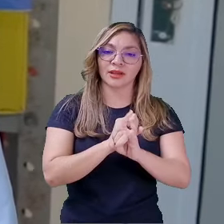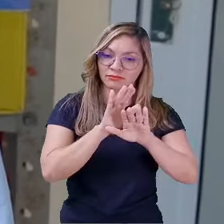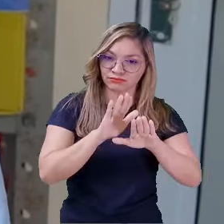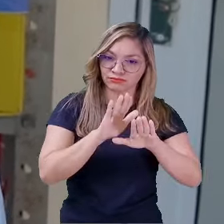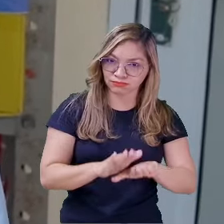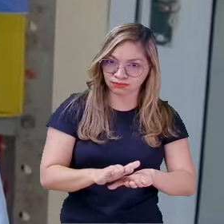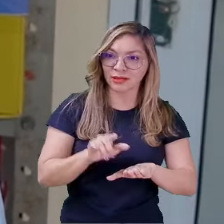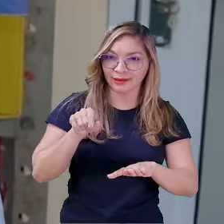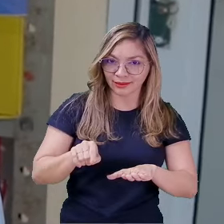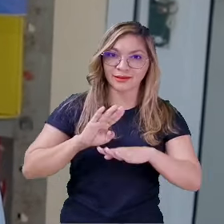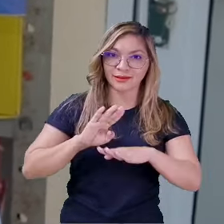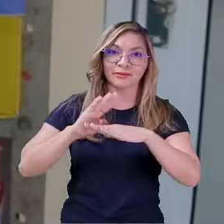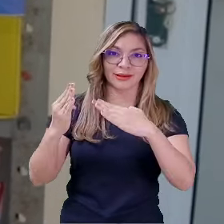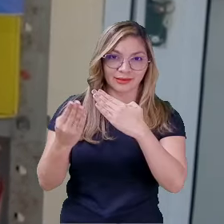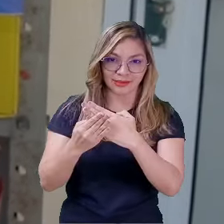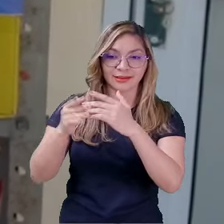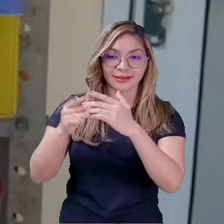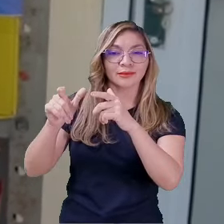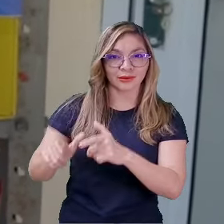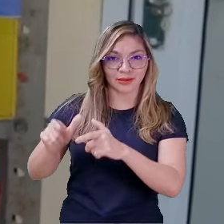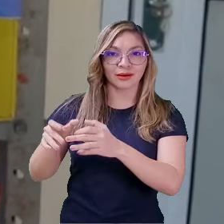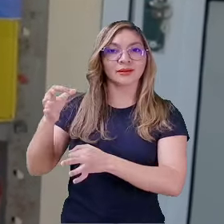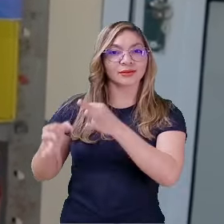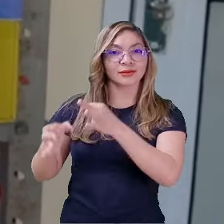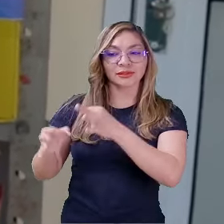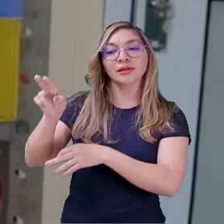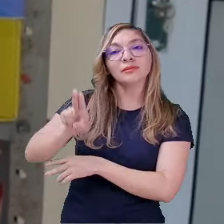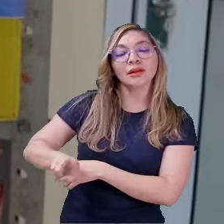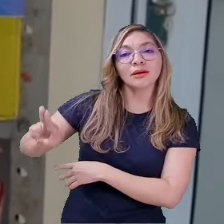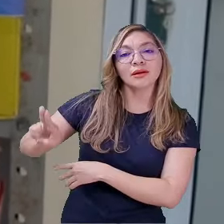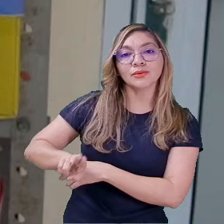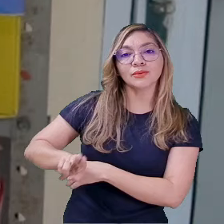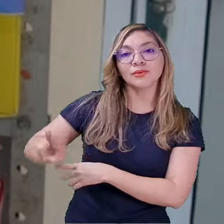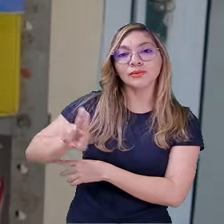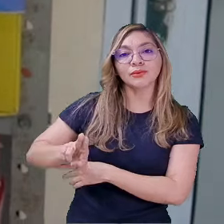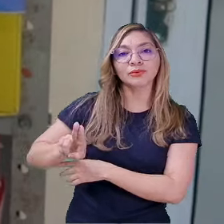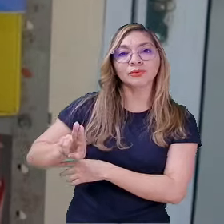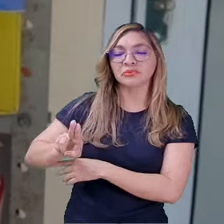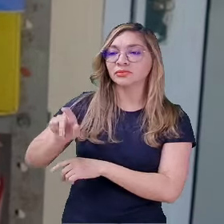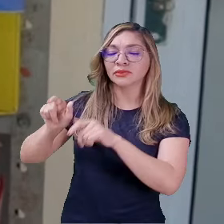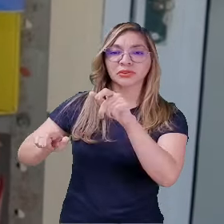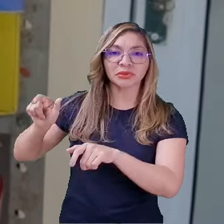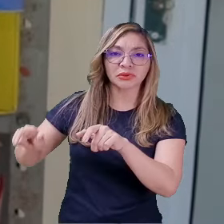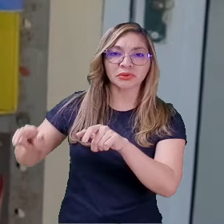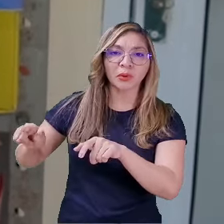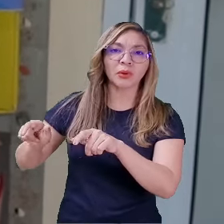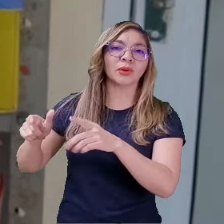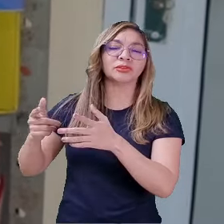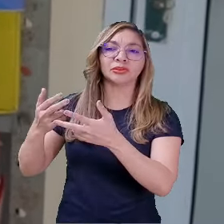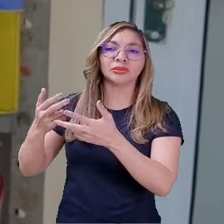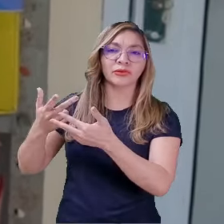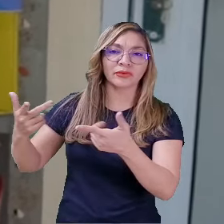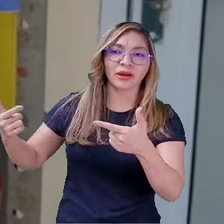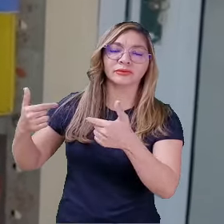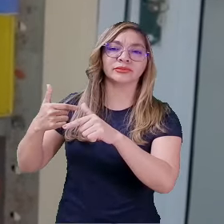Justiça do Bailique, para uso, né, da unidade, tanto do cartório quanto dos demais serviços